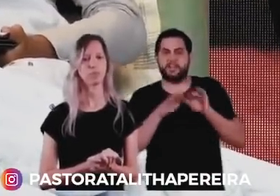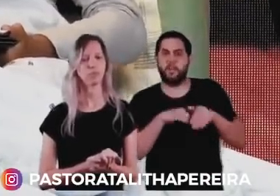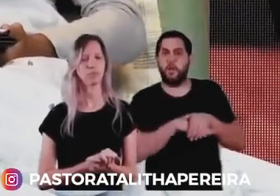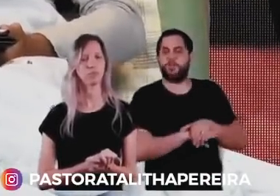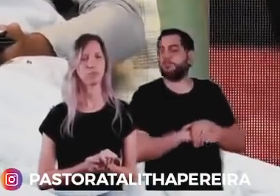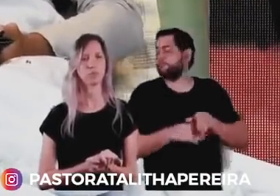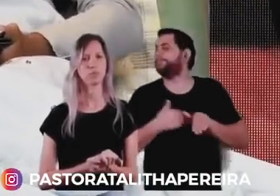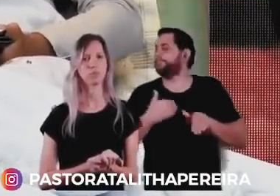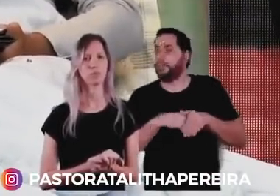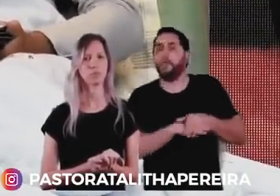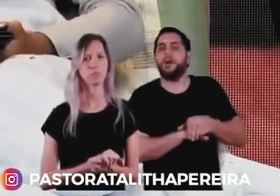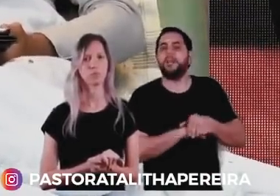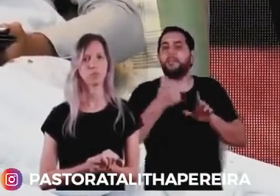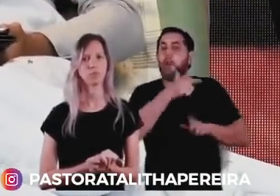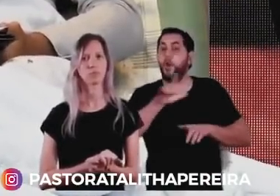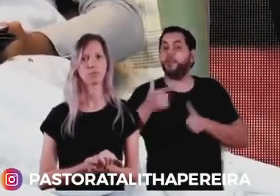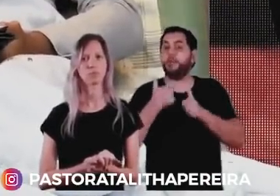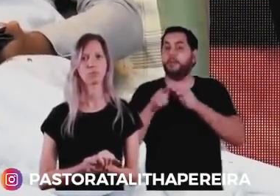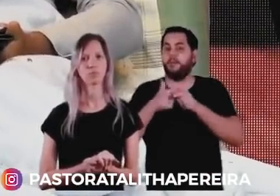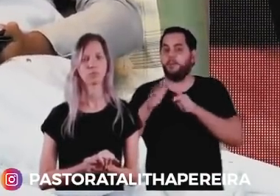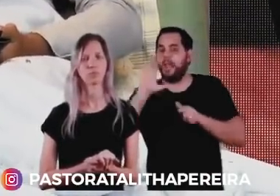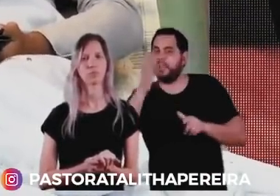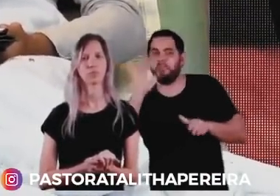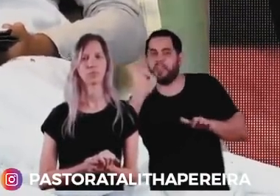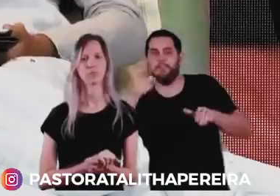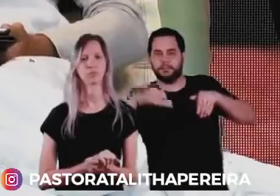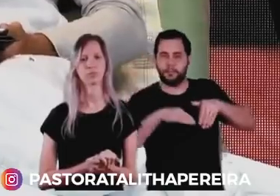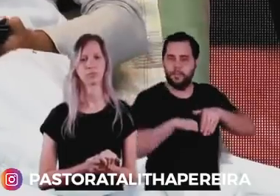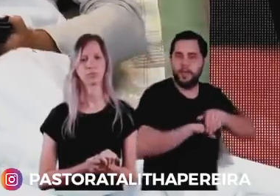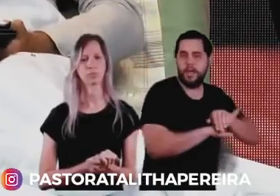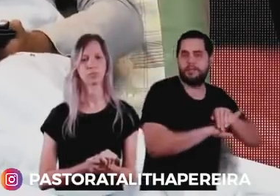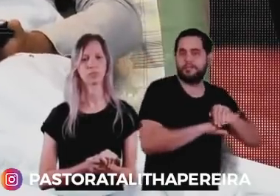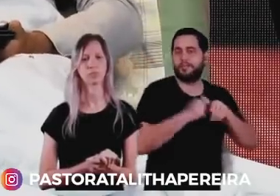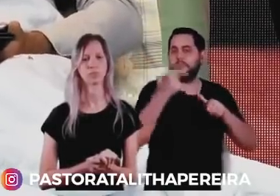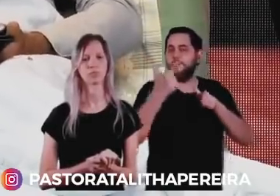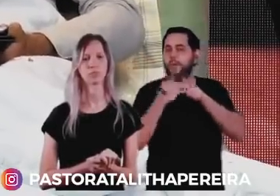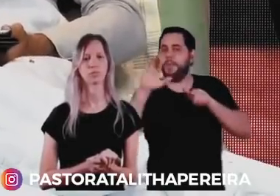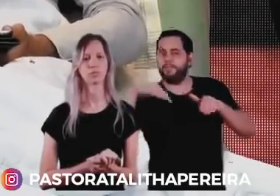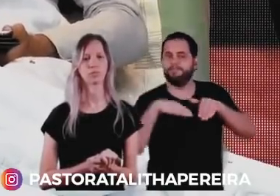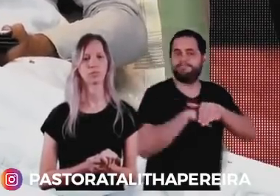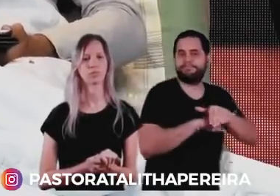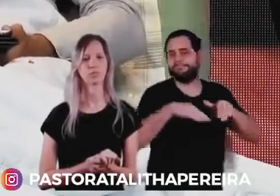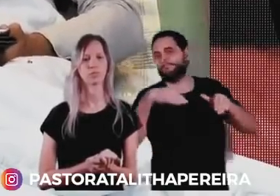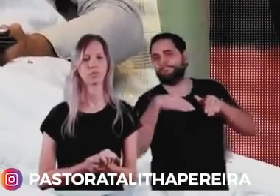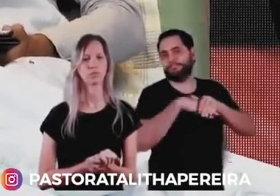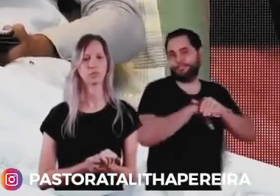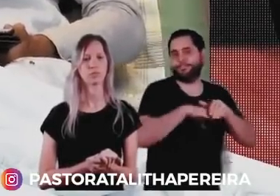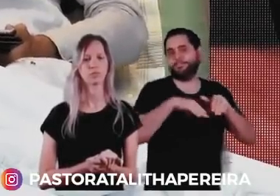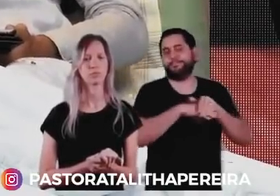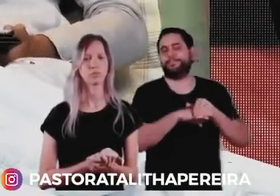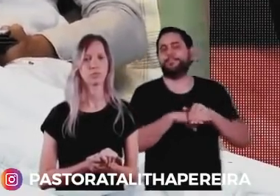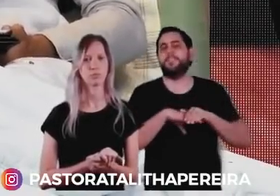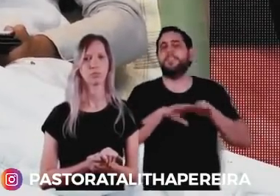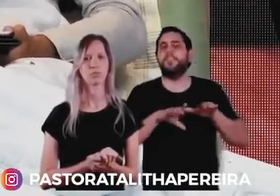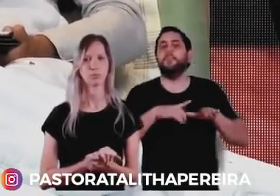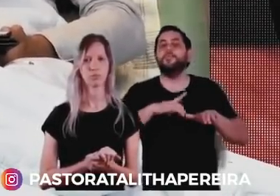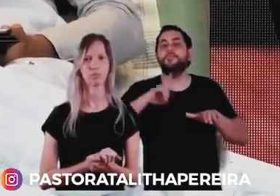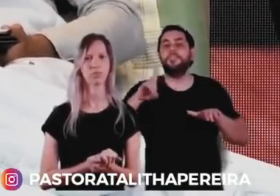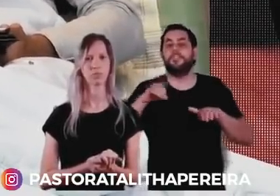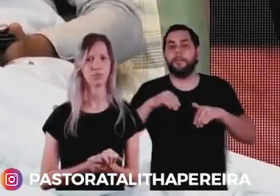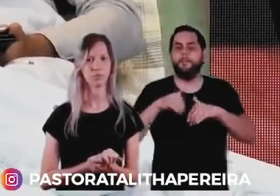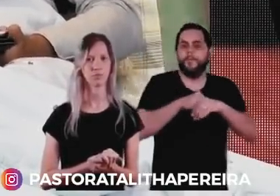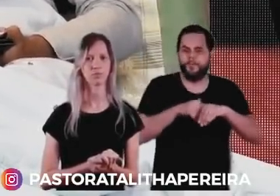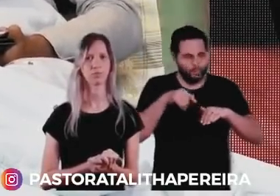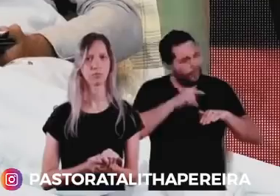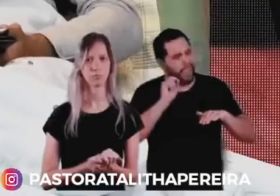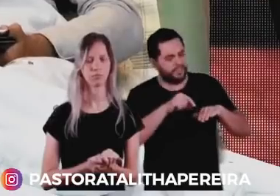lá na frente já vai vir outros problemas, também não soluciona embaixo do tapete. Não soluciona embaixo do tapete. Aí qualquer dia estão levando topada